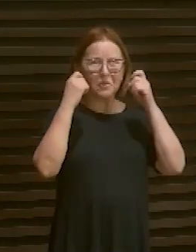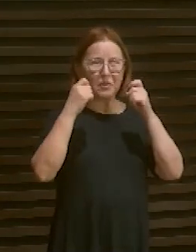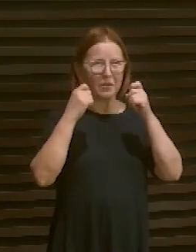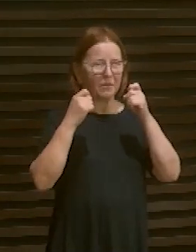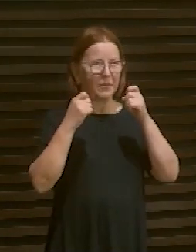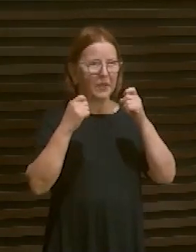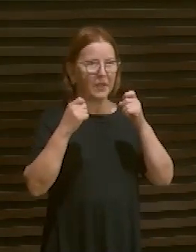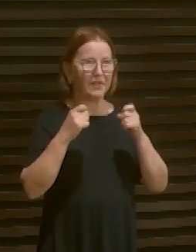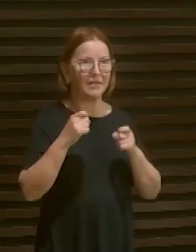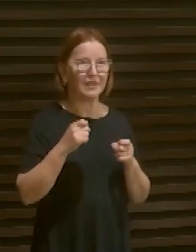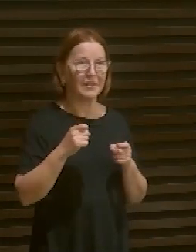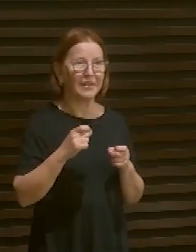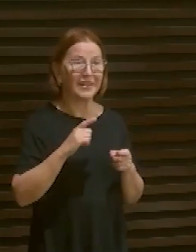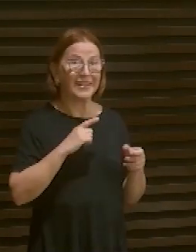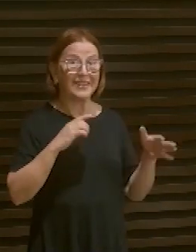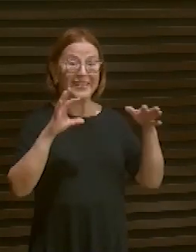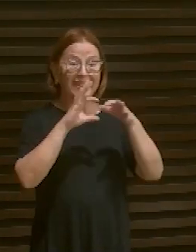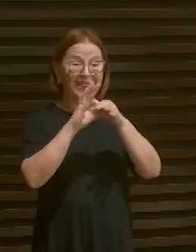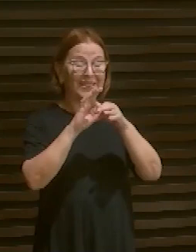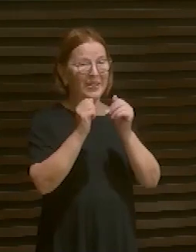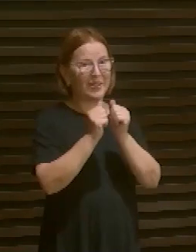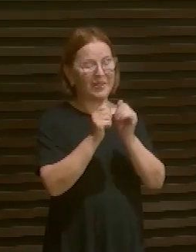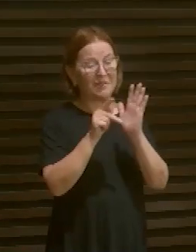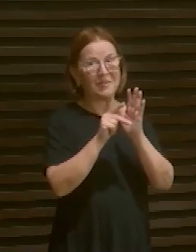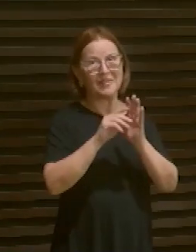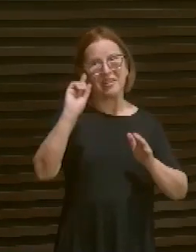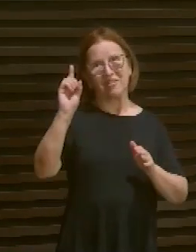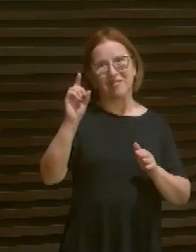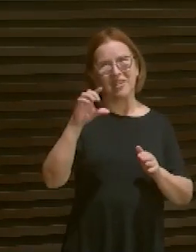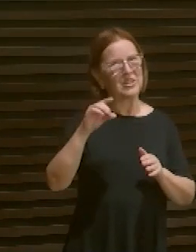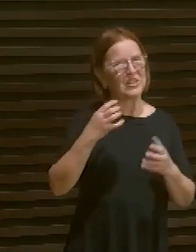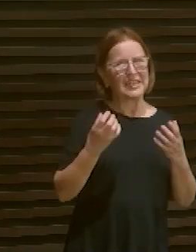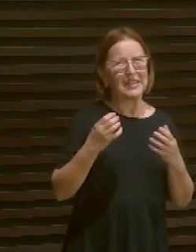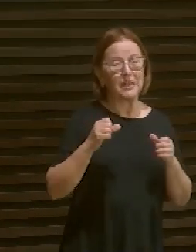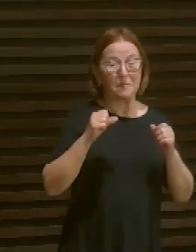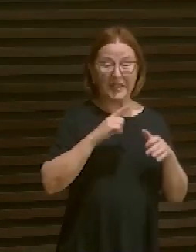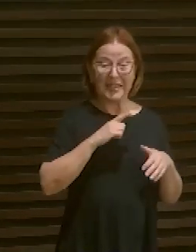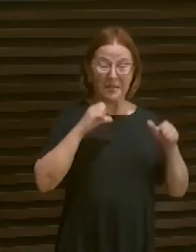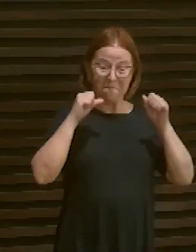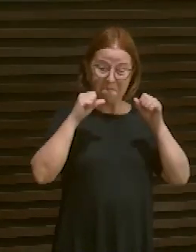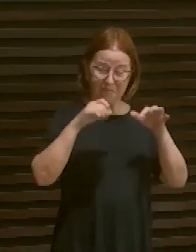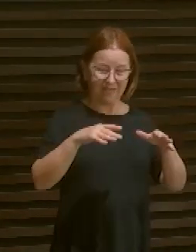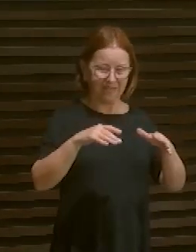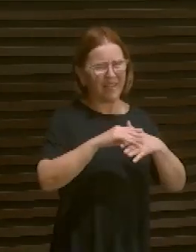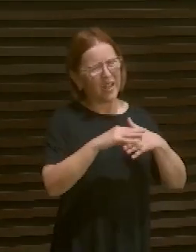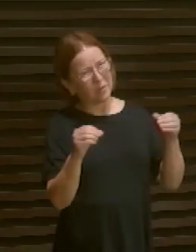um relacionamento com o próprio Deus, mas em ter bênçãos de Deus para nós. Cura,